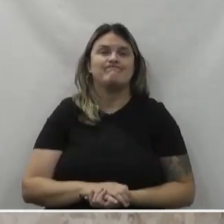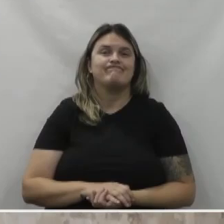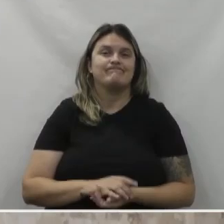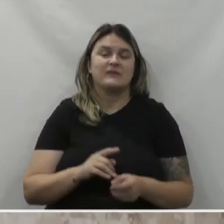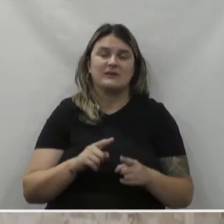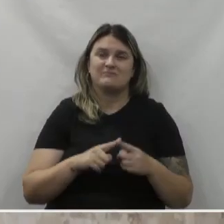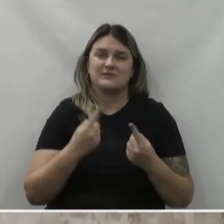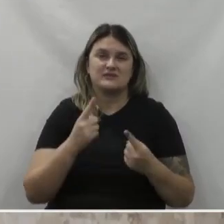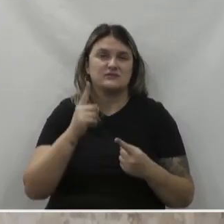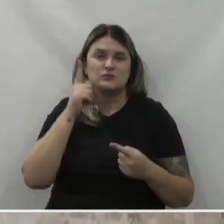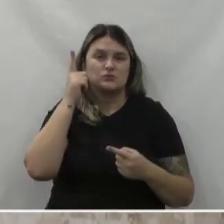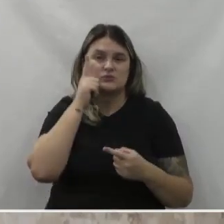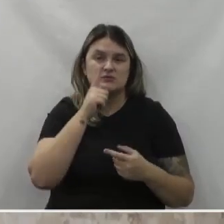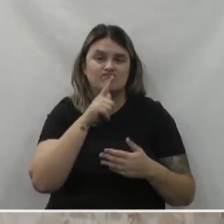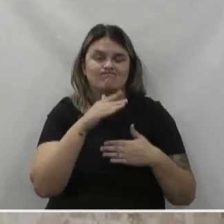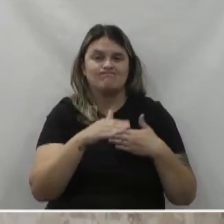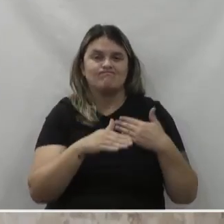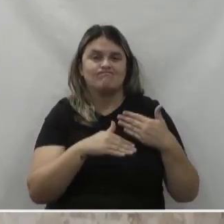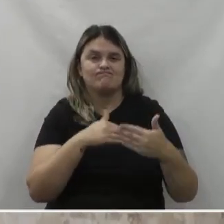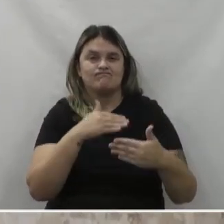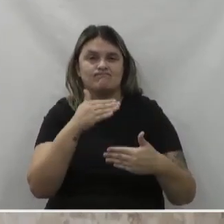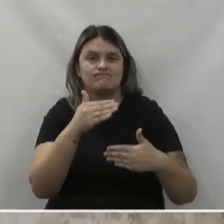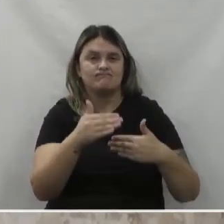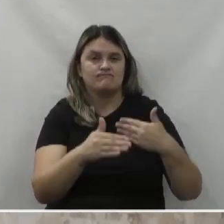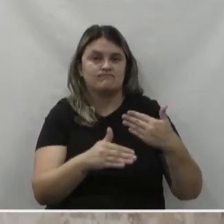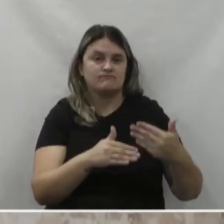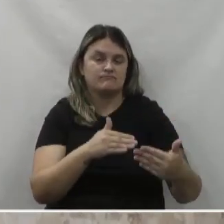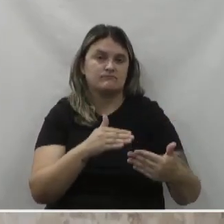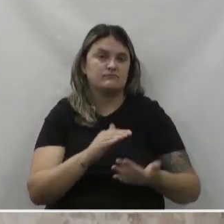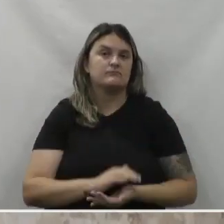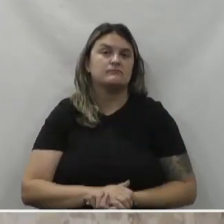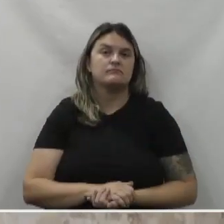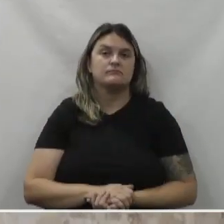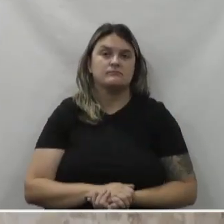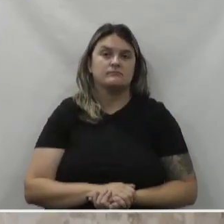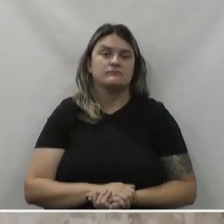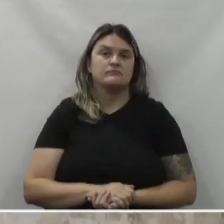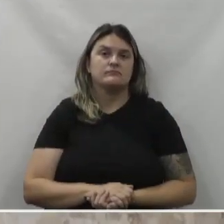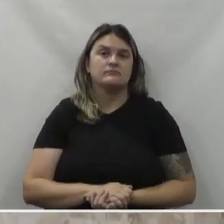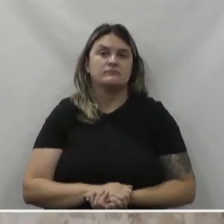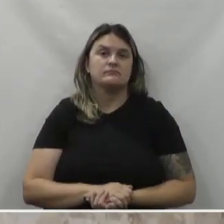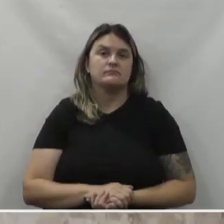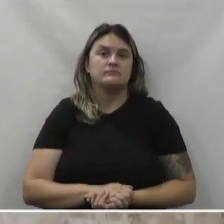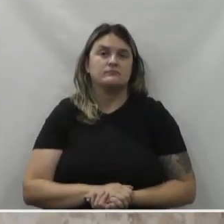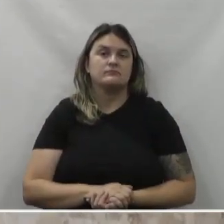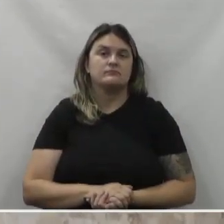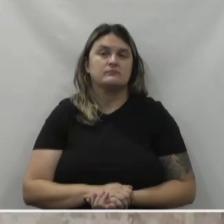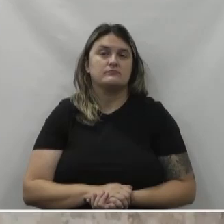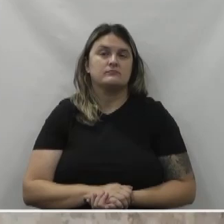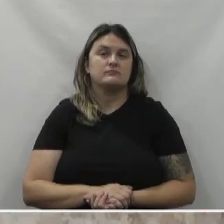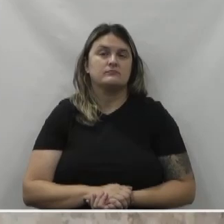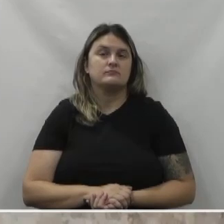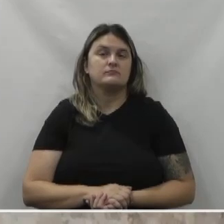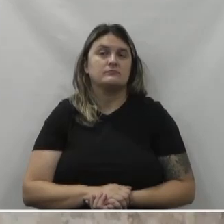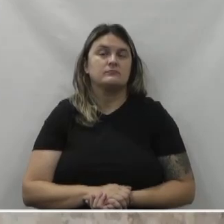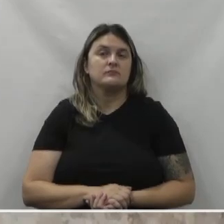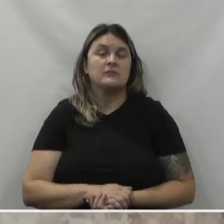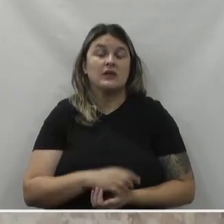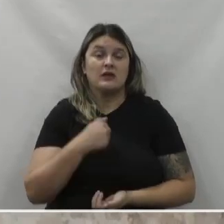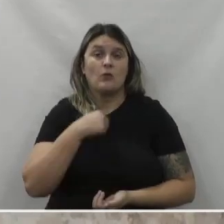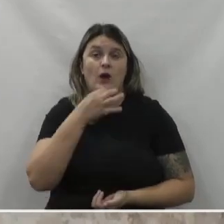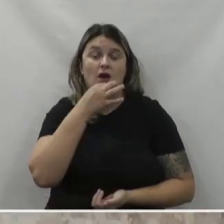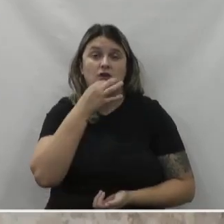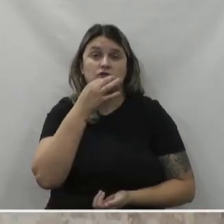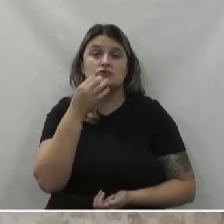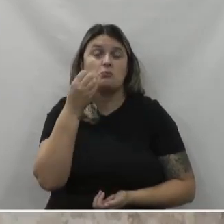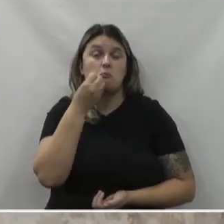a gente não conseguiu avançar muito decorrente aí a questão financeira, mas a ideia está aí, eu acho que vale a pena